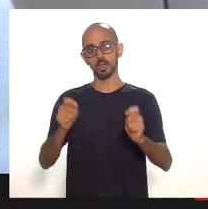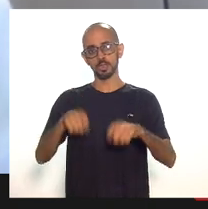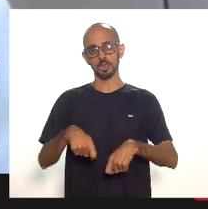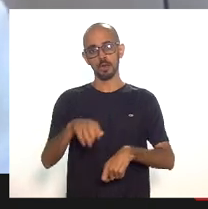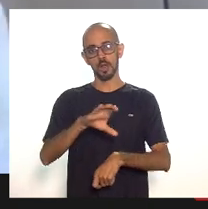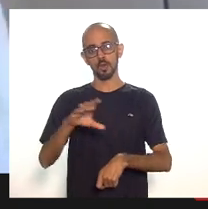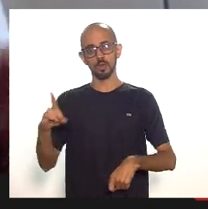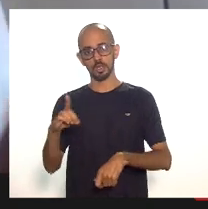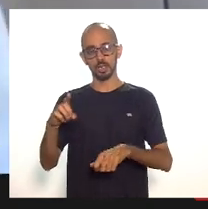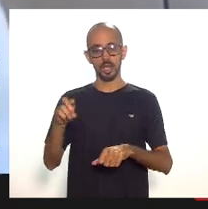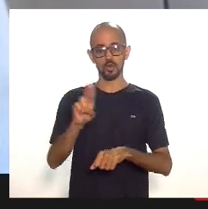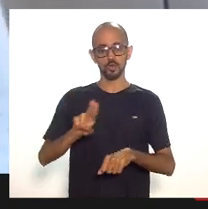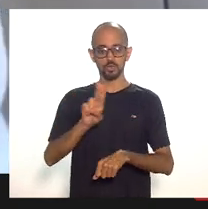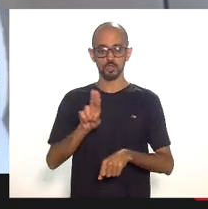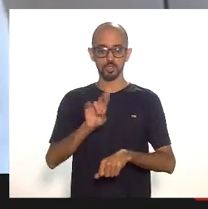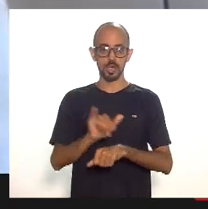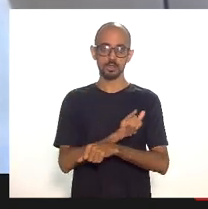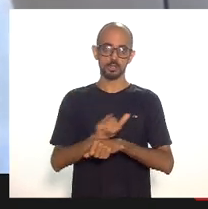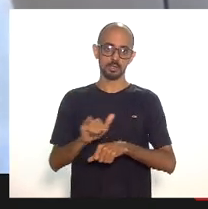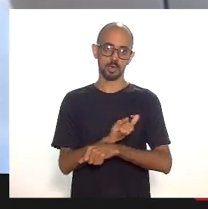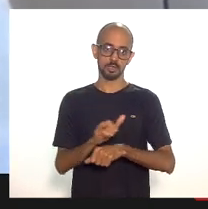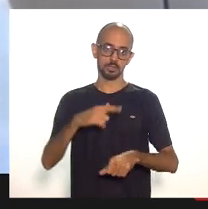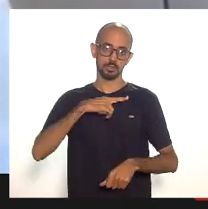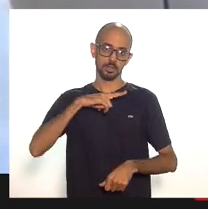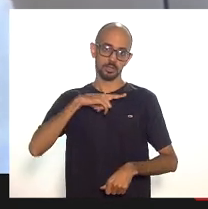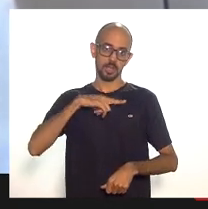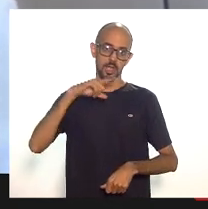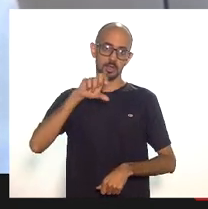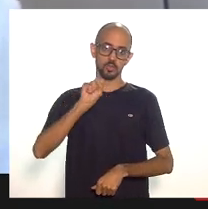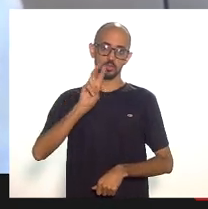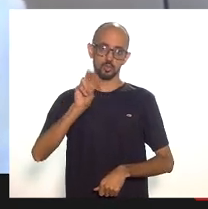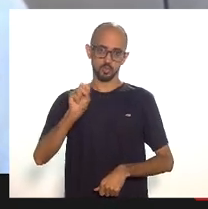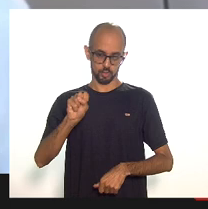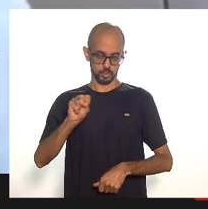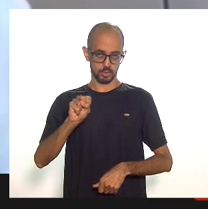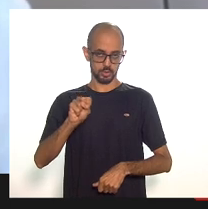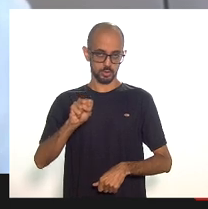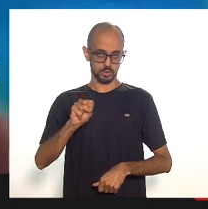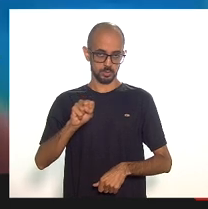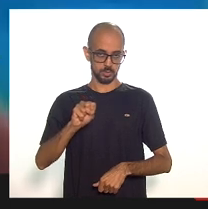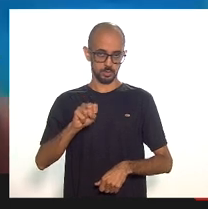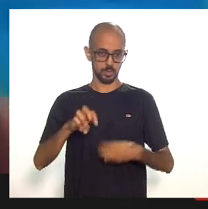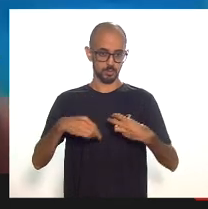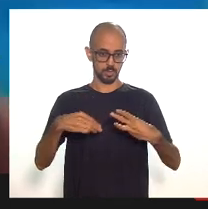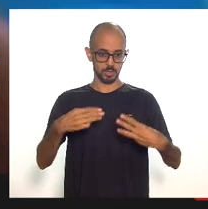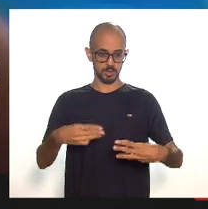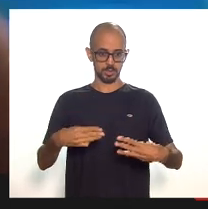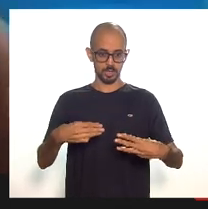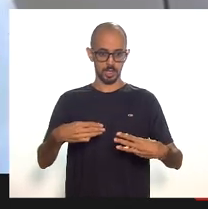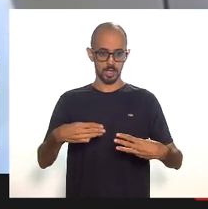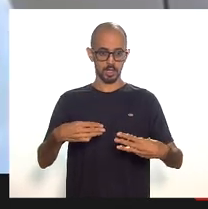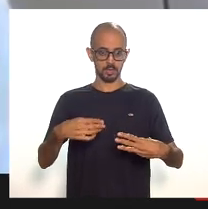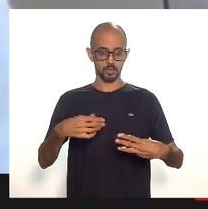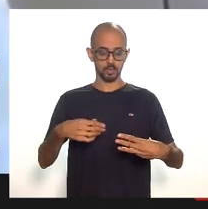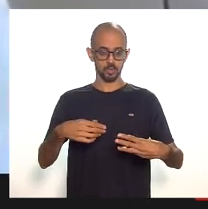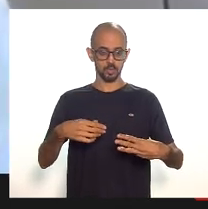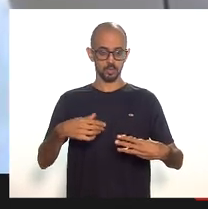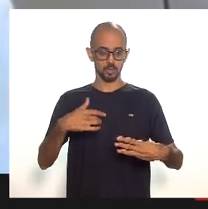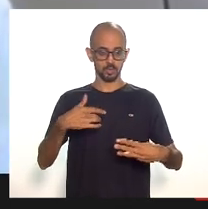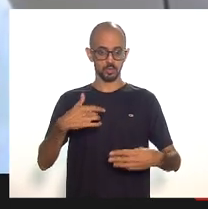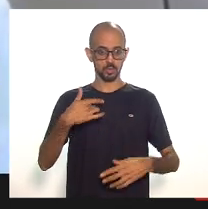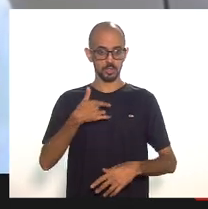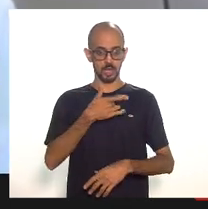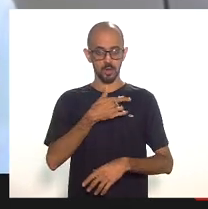dos instrumentos já existentes no Sistema Único de Saúde, do qual o Ministério da Saúde e o Governo Federal possuem, para evitar